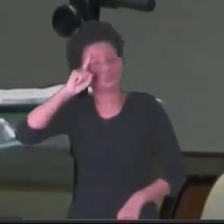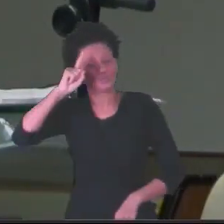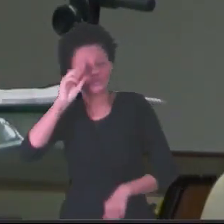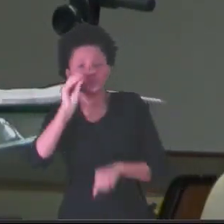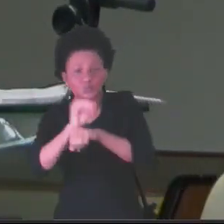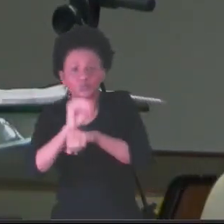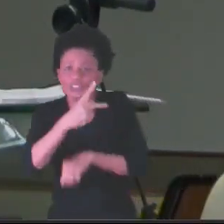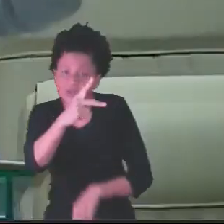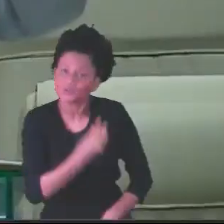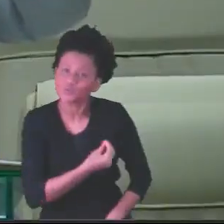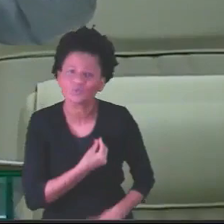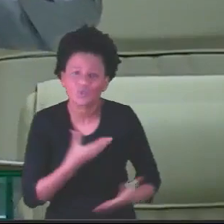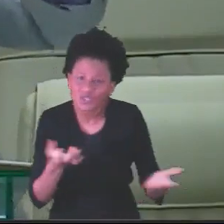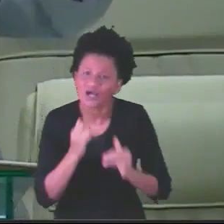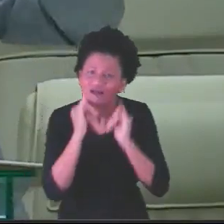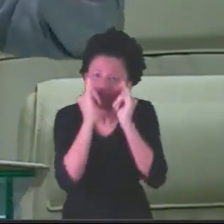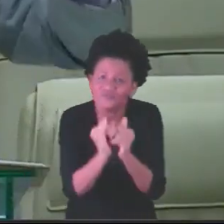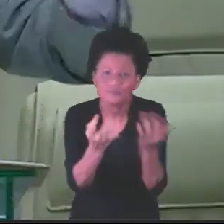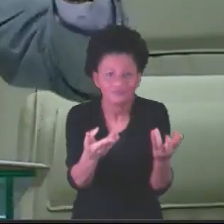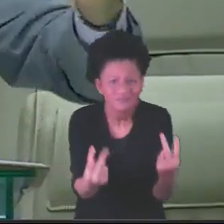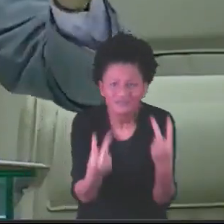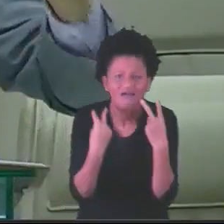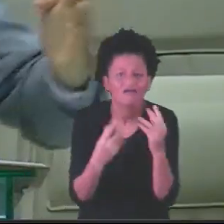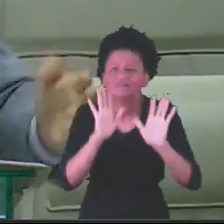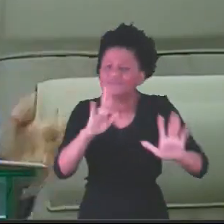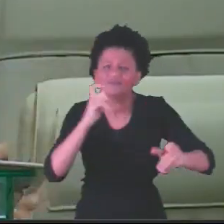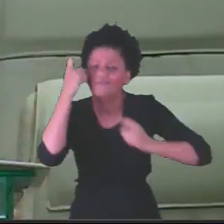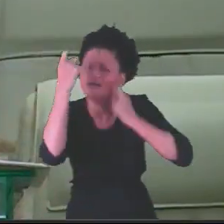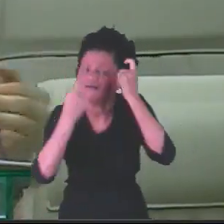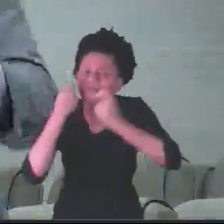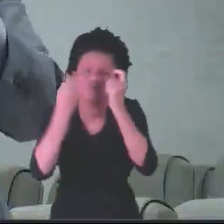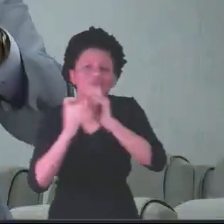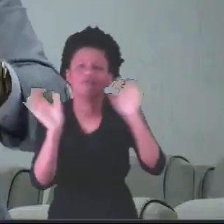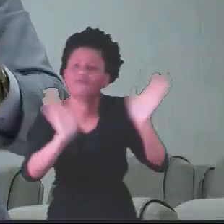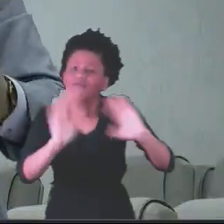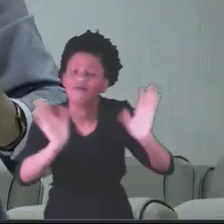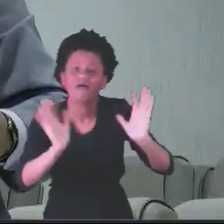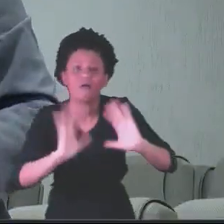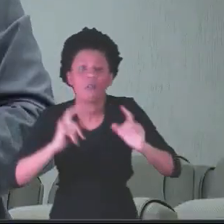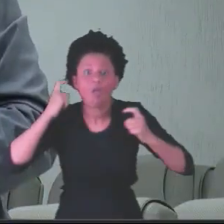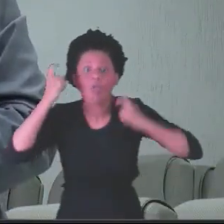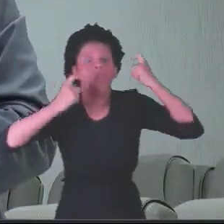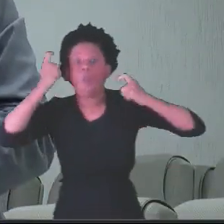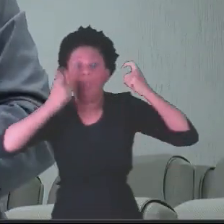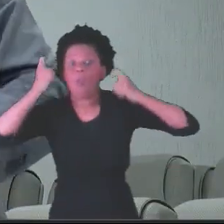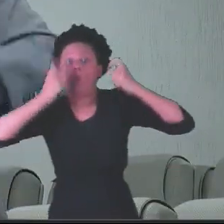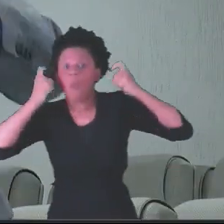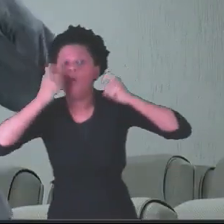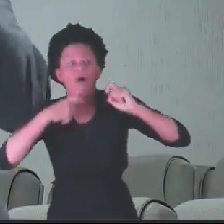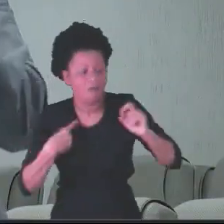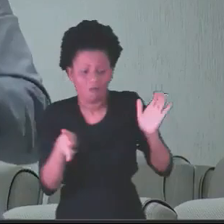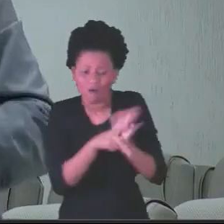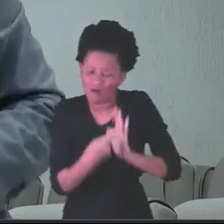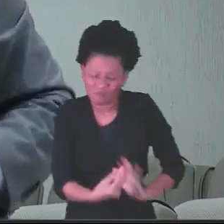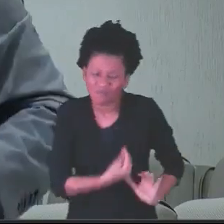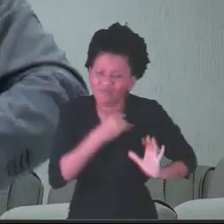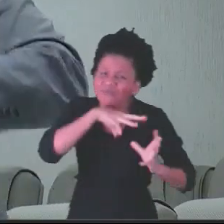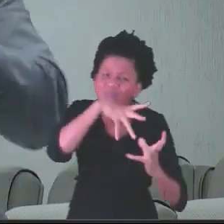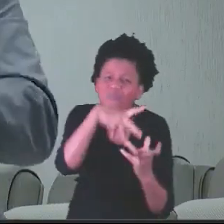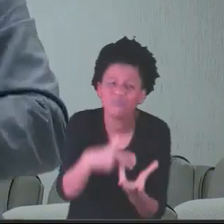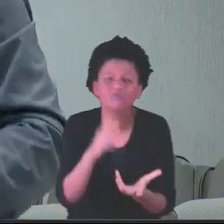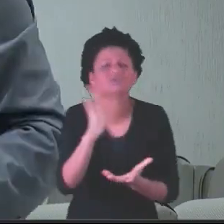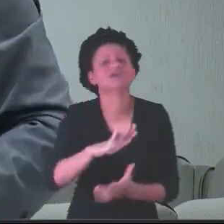dizer para você nesta noite que nos ouve não se preocupe demasiadamente com essa vida deus sabe